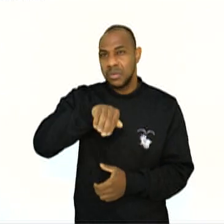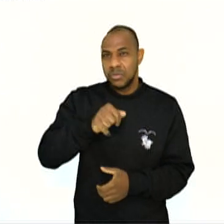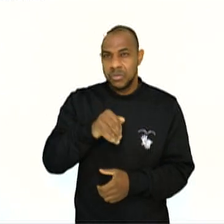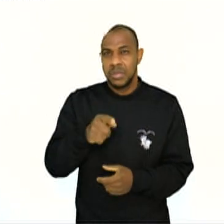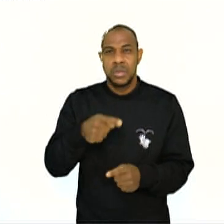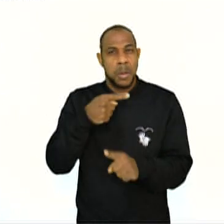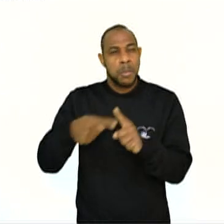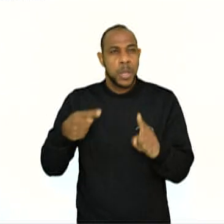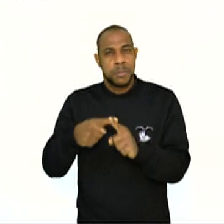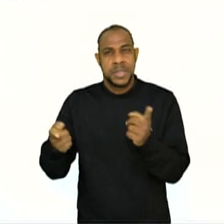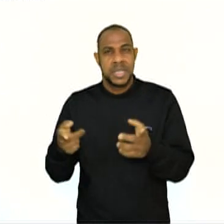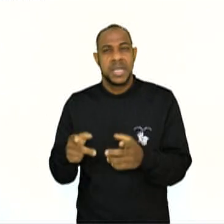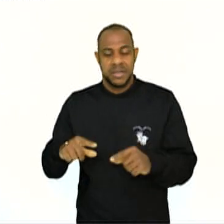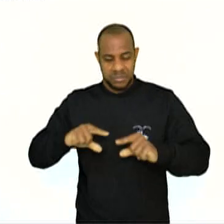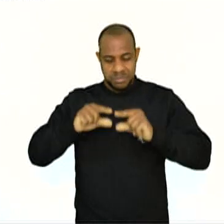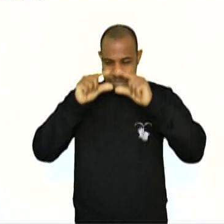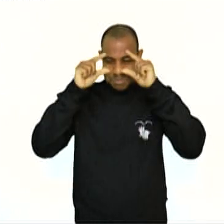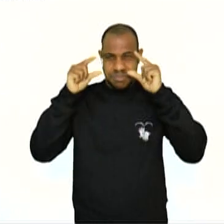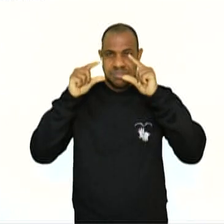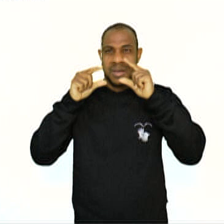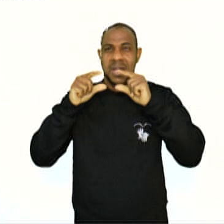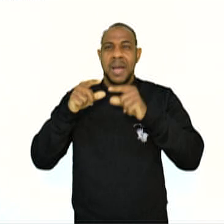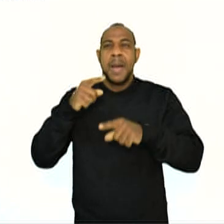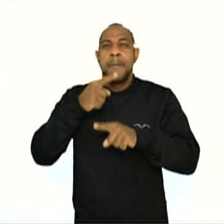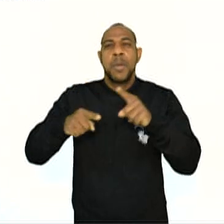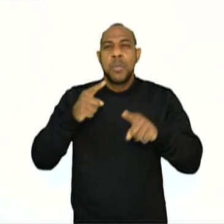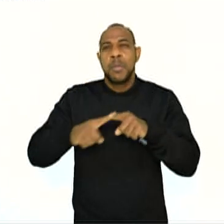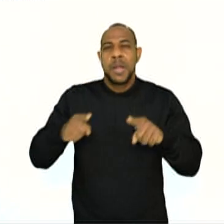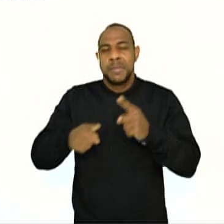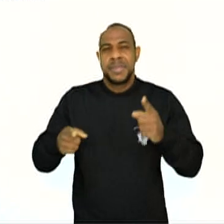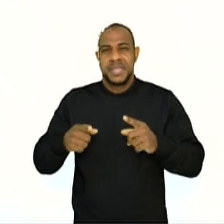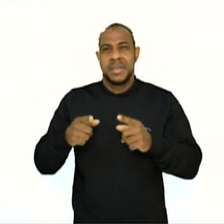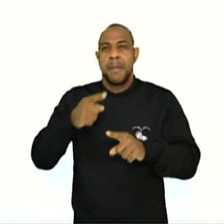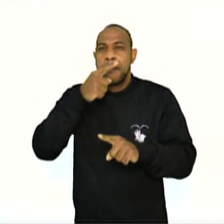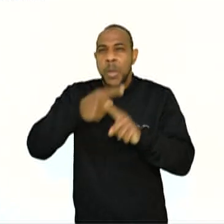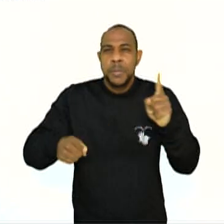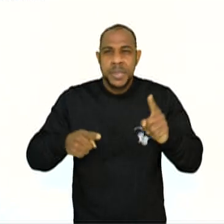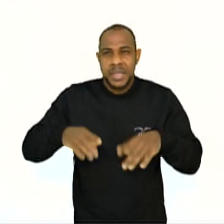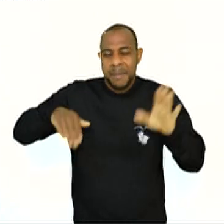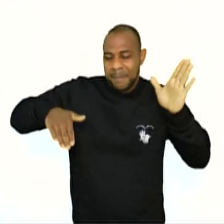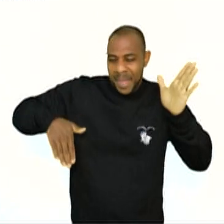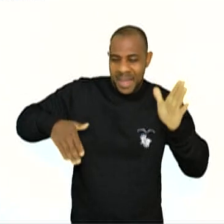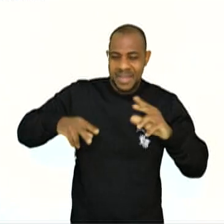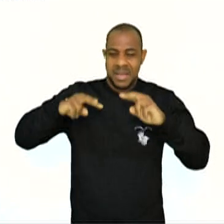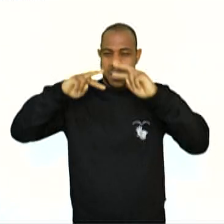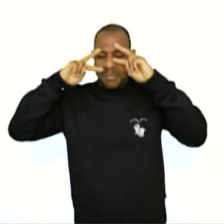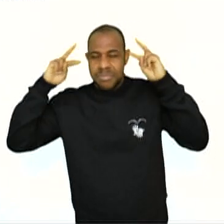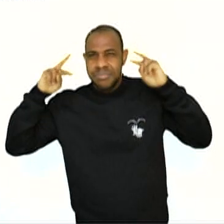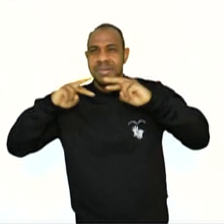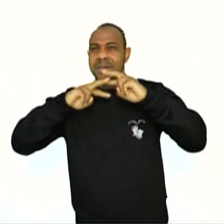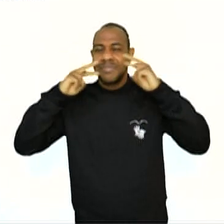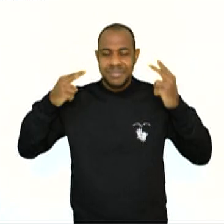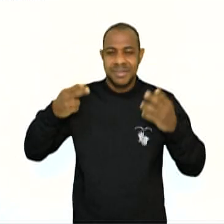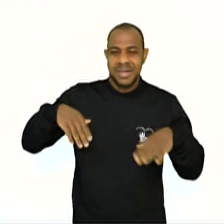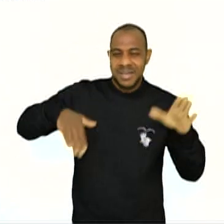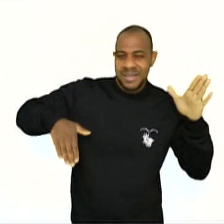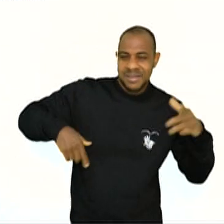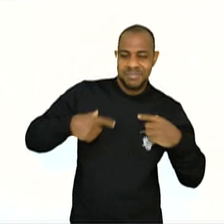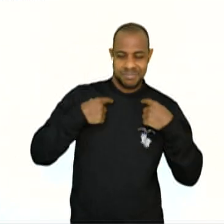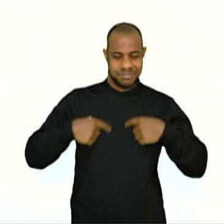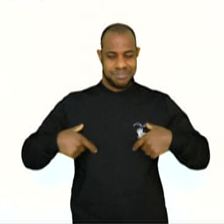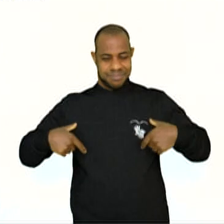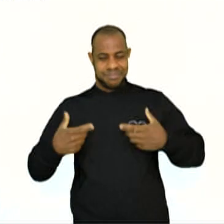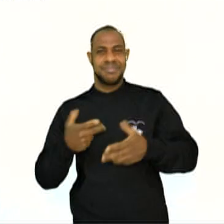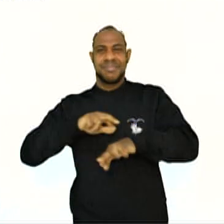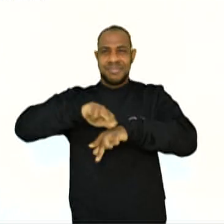de medidas aí que chamamos de moralizantes que visavam os costumes, mas é também uma intervenção estatal. O que o governo tem com a maneira